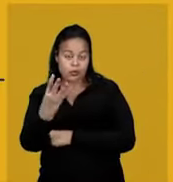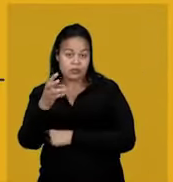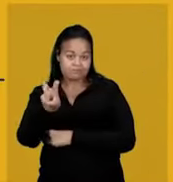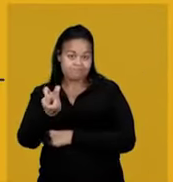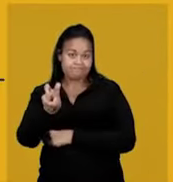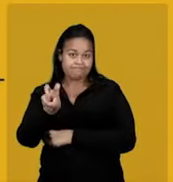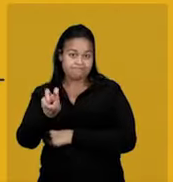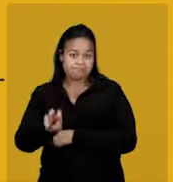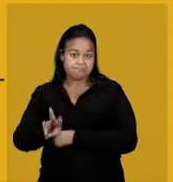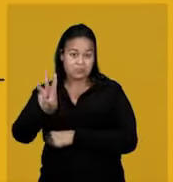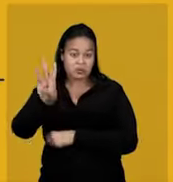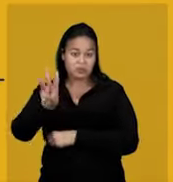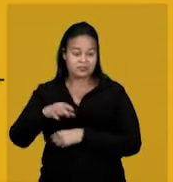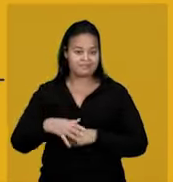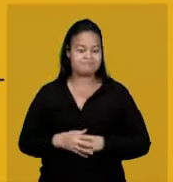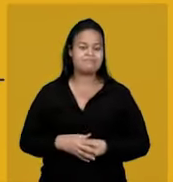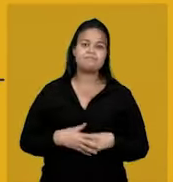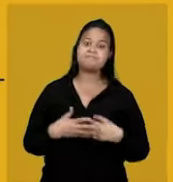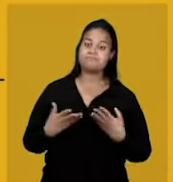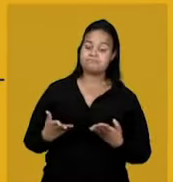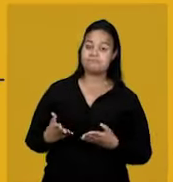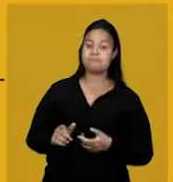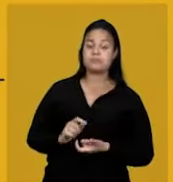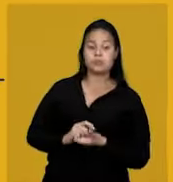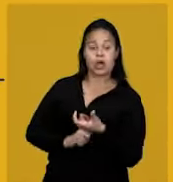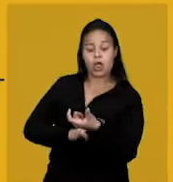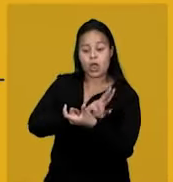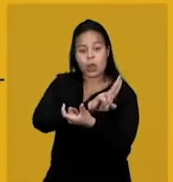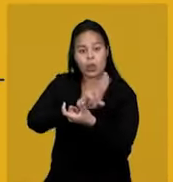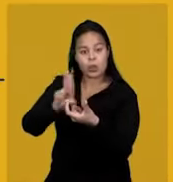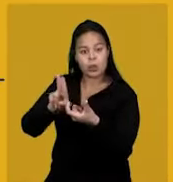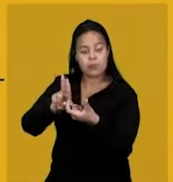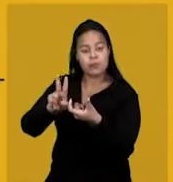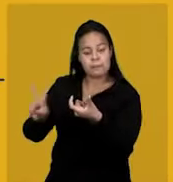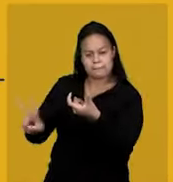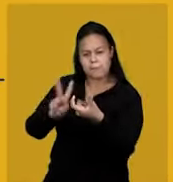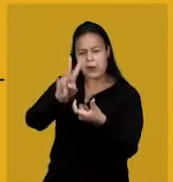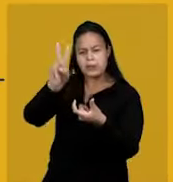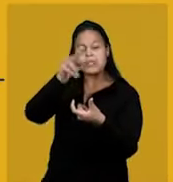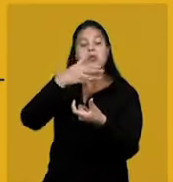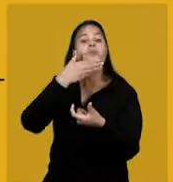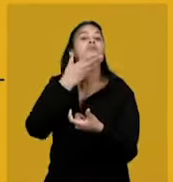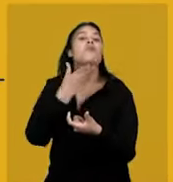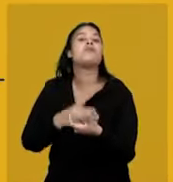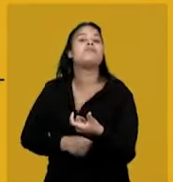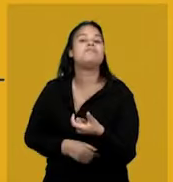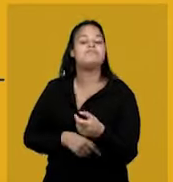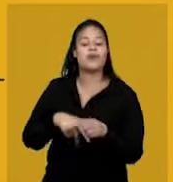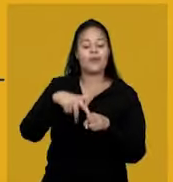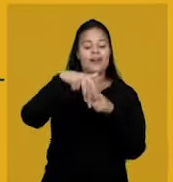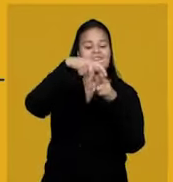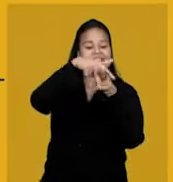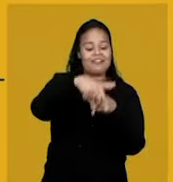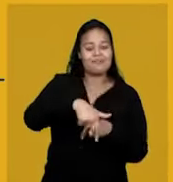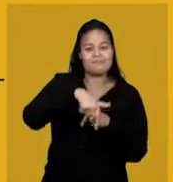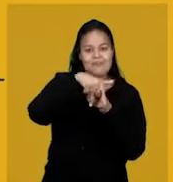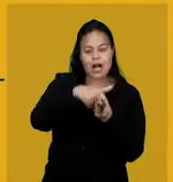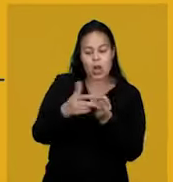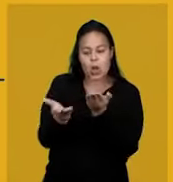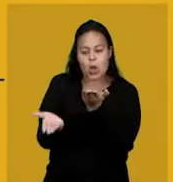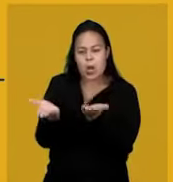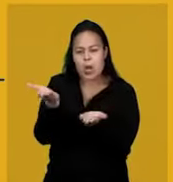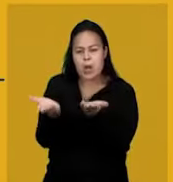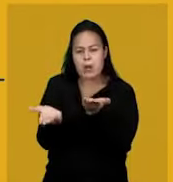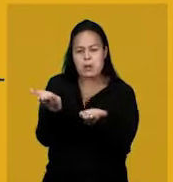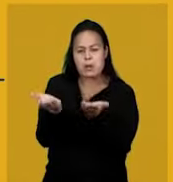735,45 watts e chamou a essa unidade, a essa potência, de um cavalo vapor. E